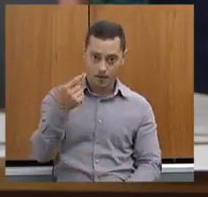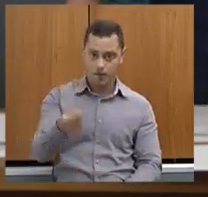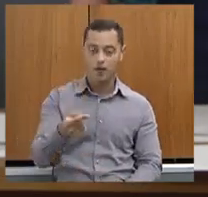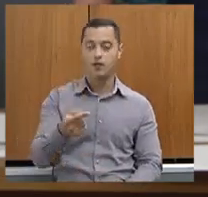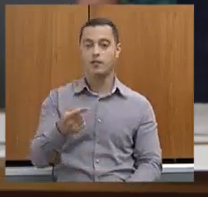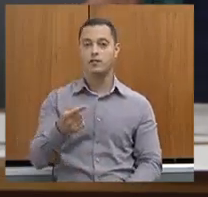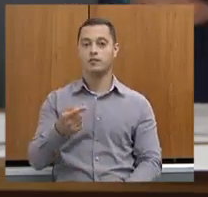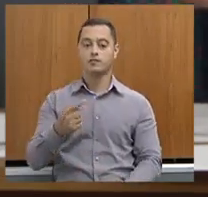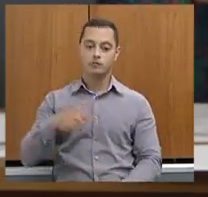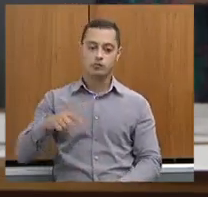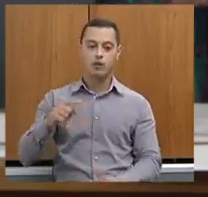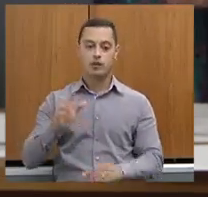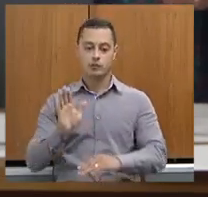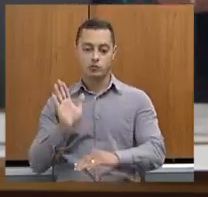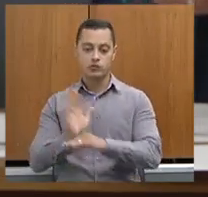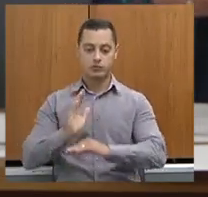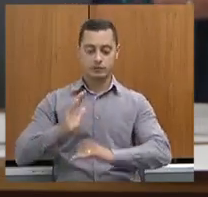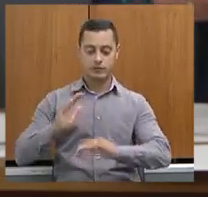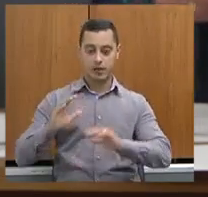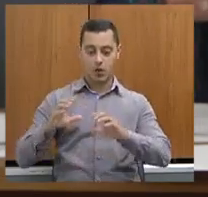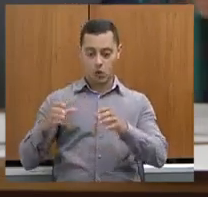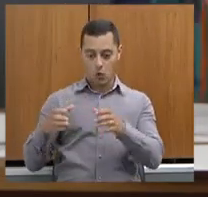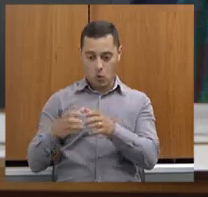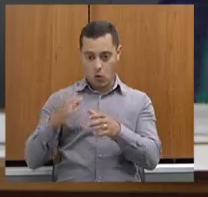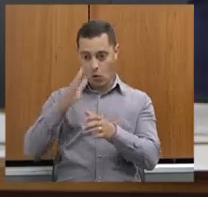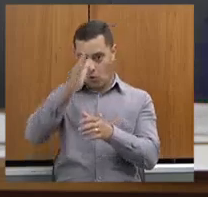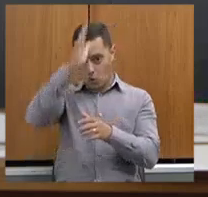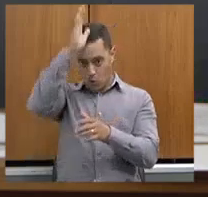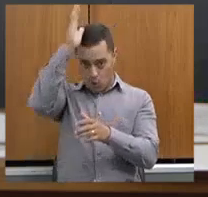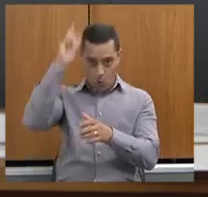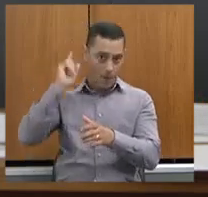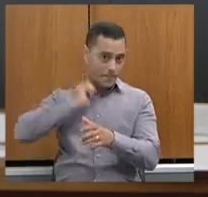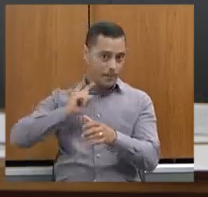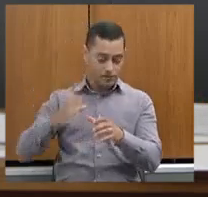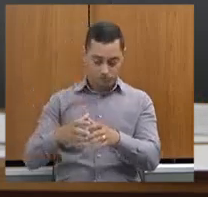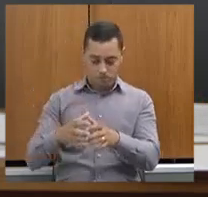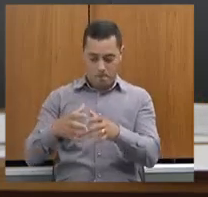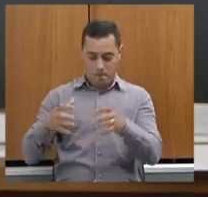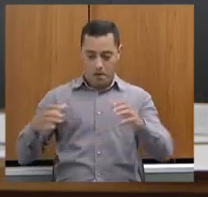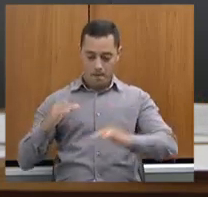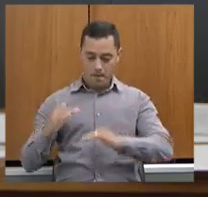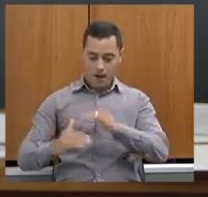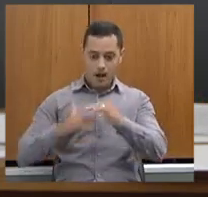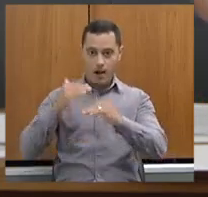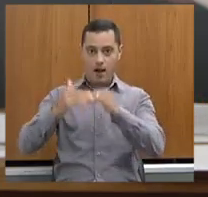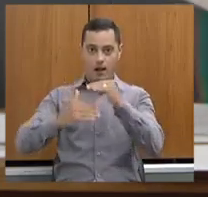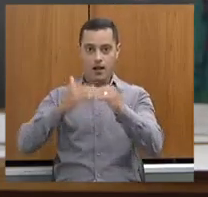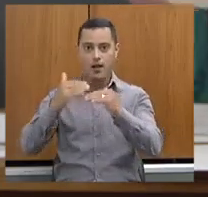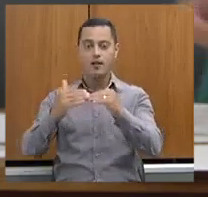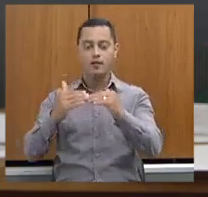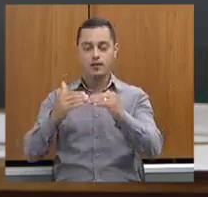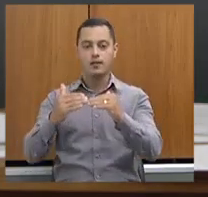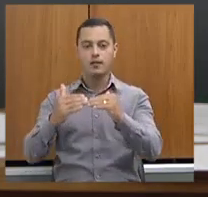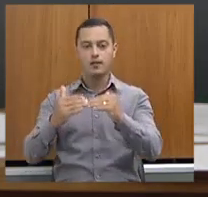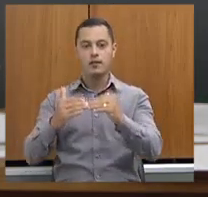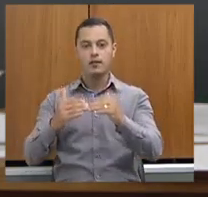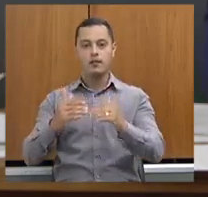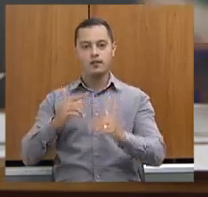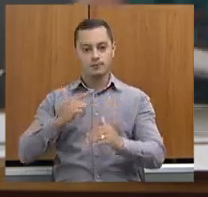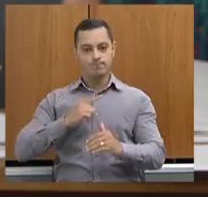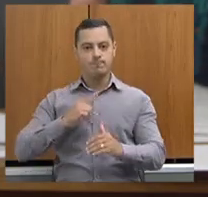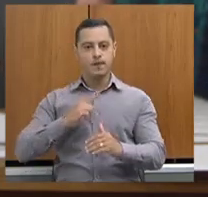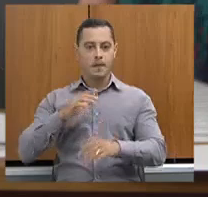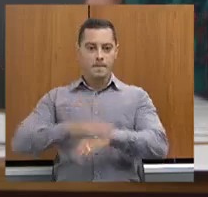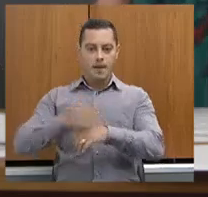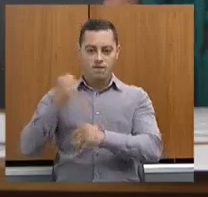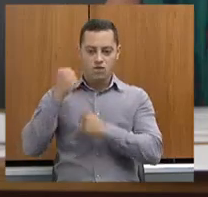houvesse essa evolução do Corpo de Bombeiros Militar de Minas Gerais que hoje a gente pode assistir e não cansa de repetir está cada vez mais